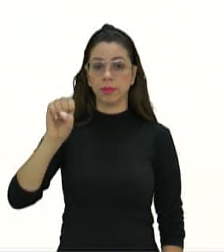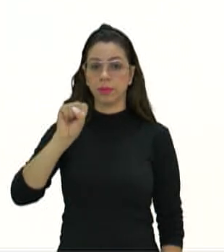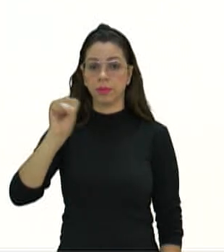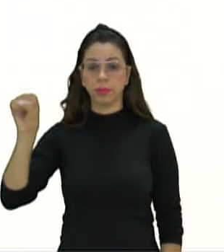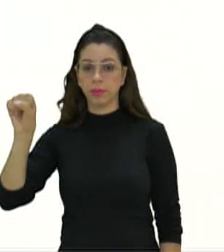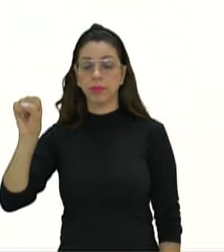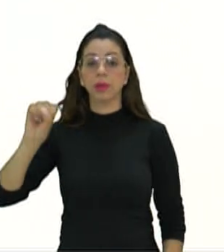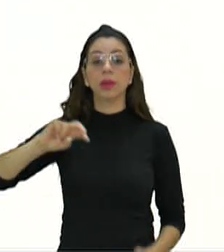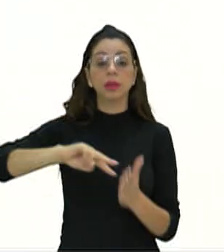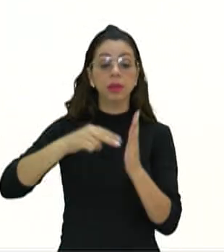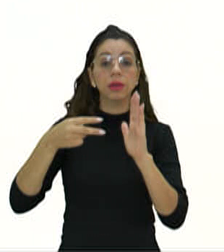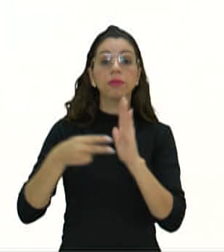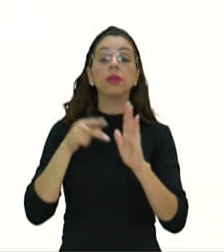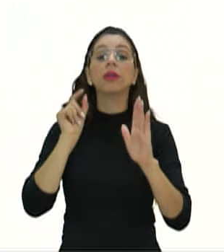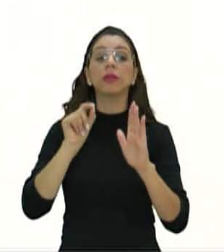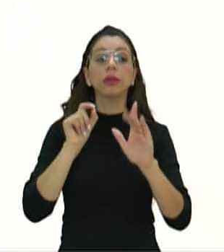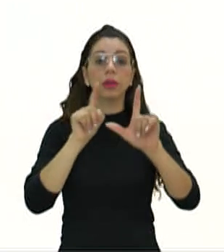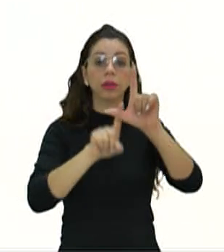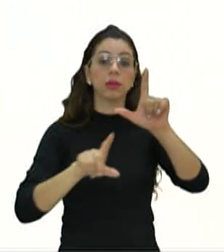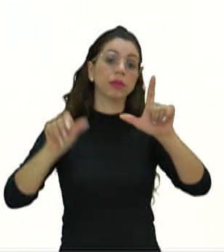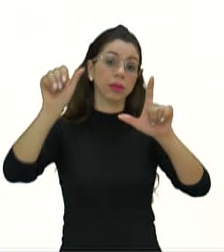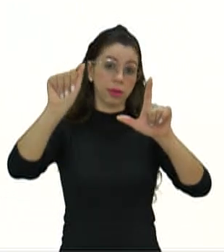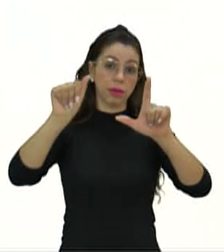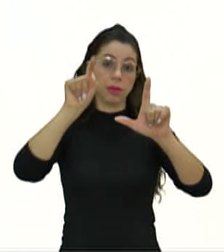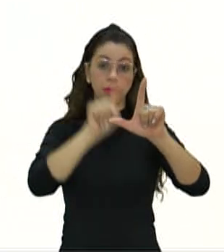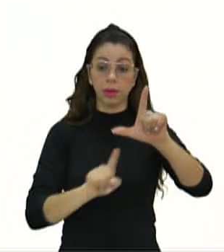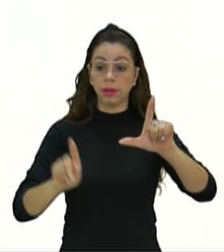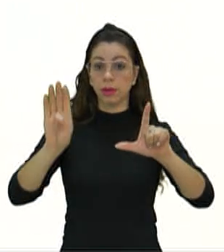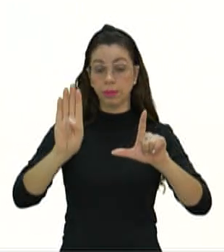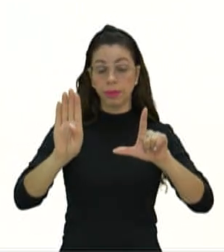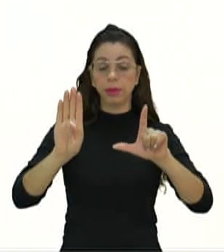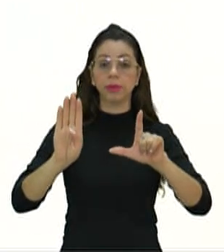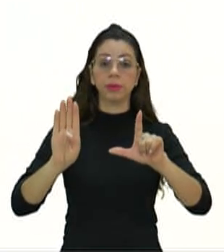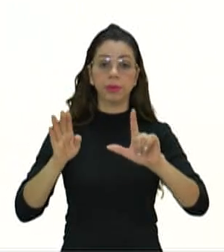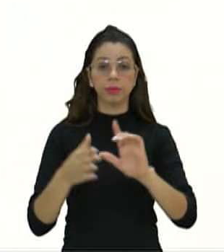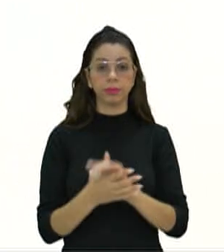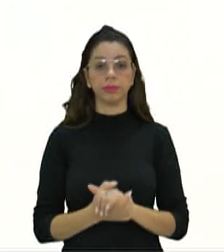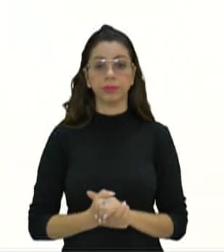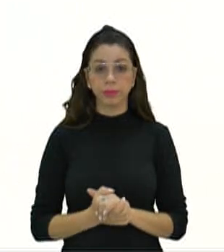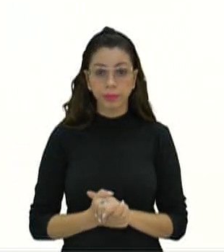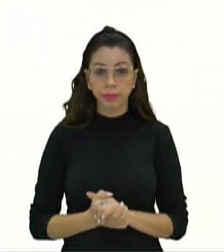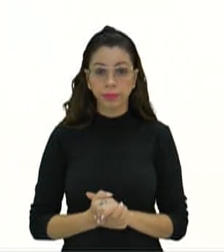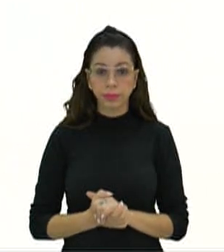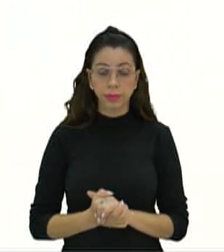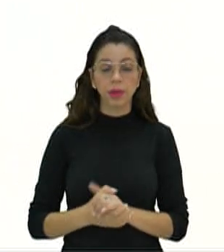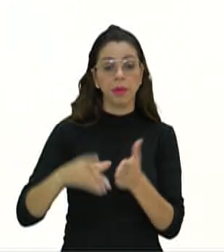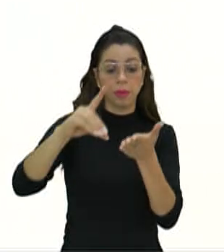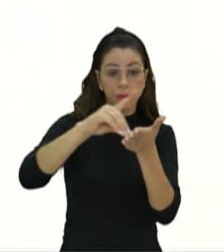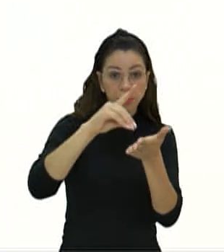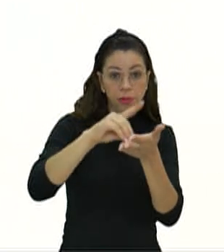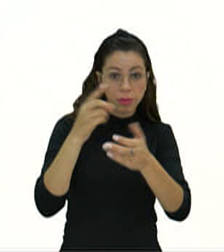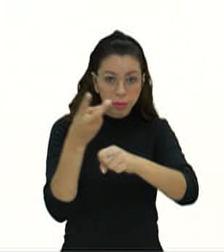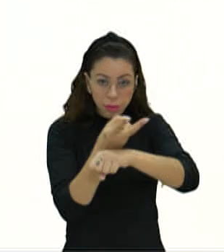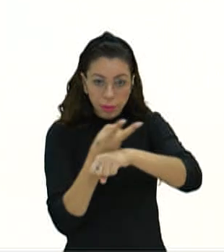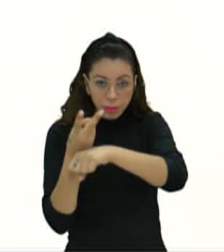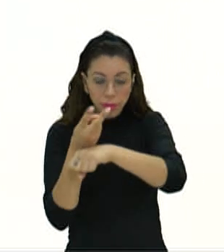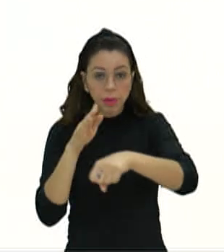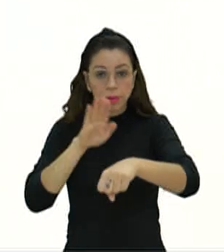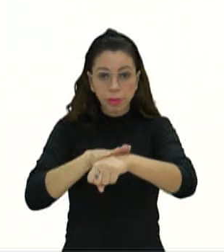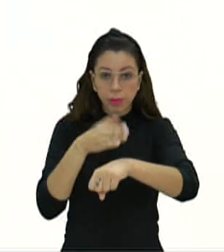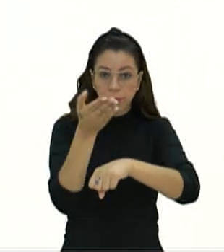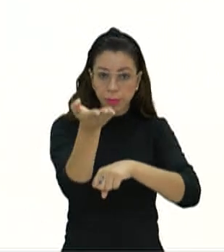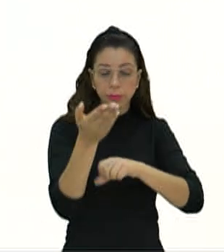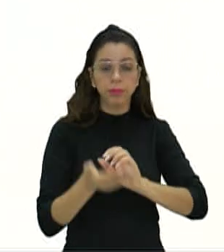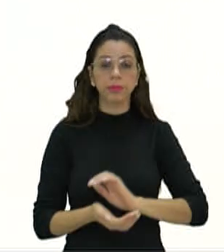que consciousness or ignorance. Também não vou traduzir, senão eu dou a resposta. Pega o dicionário se preciso for. Vou dar um tempinho para